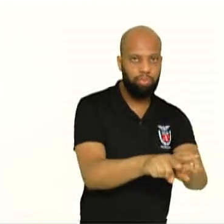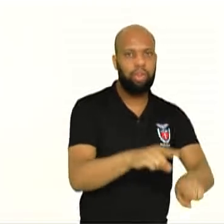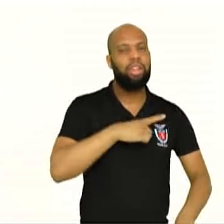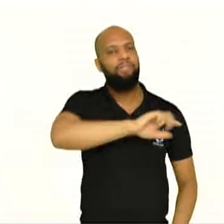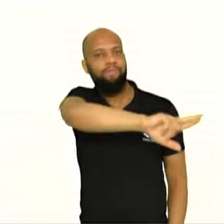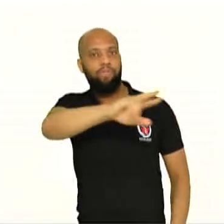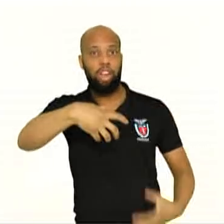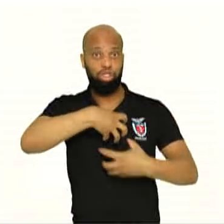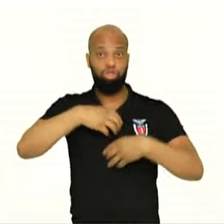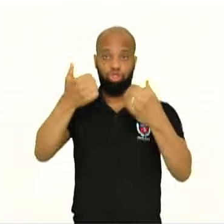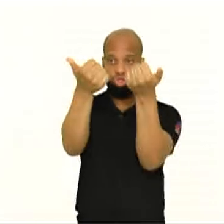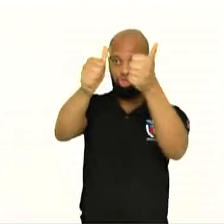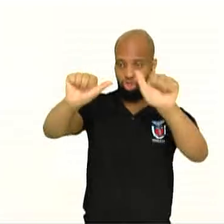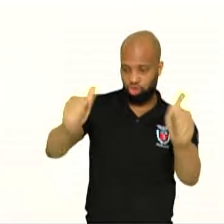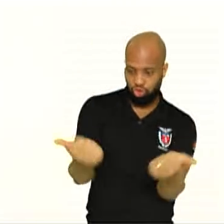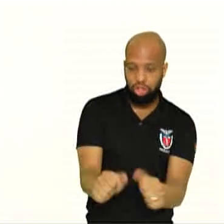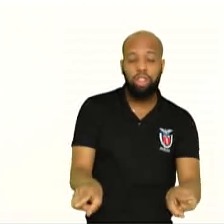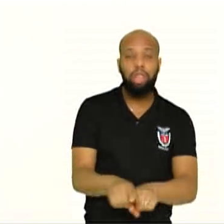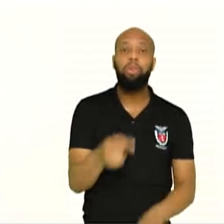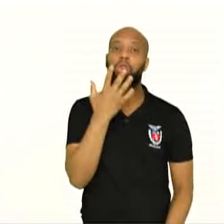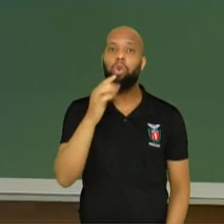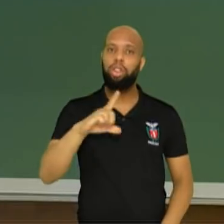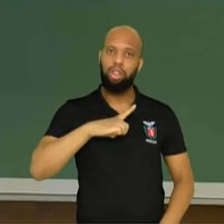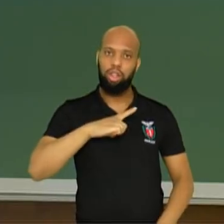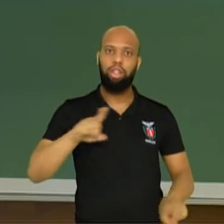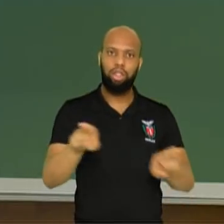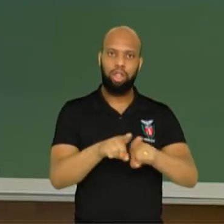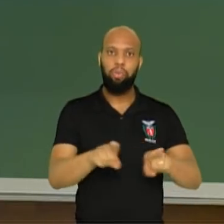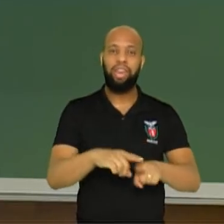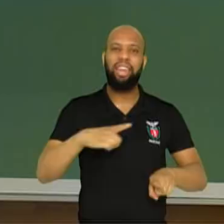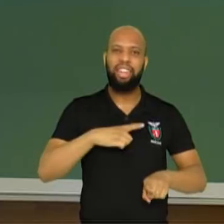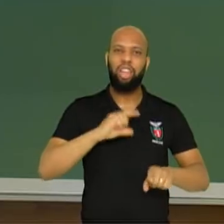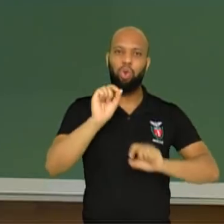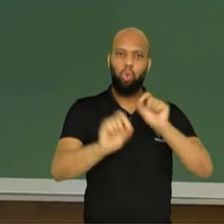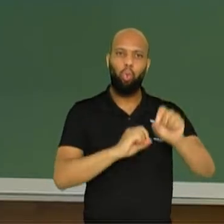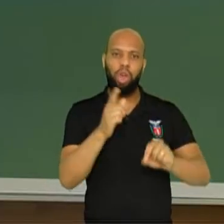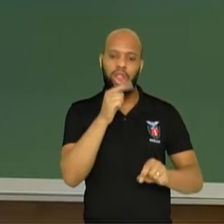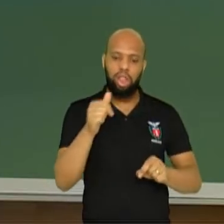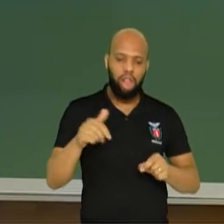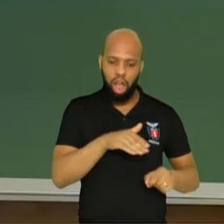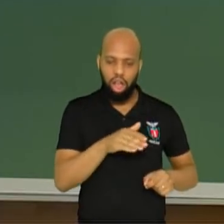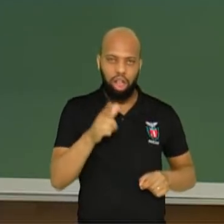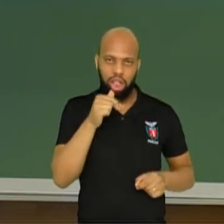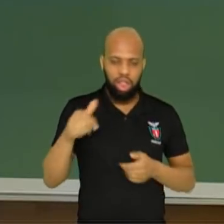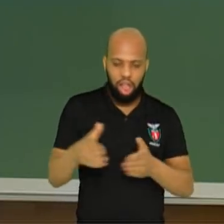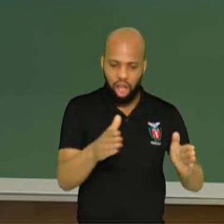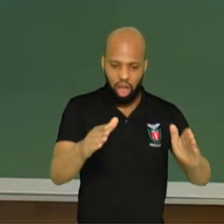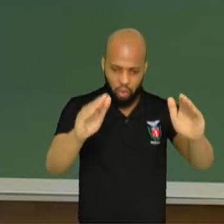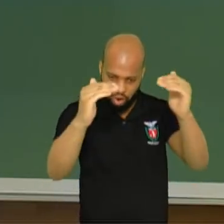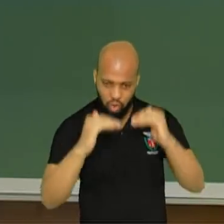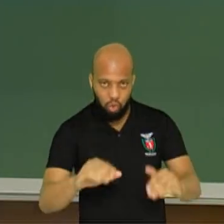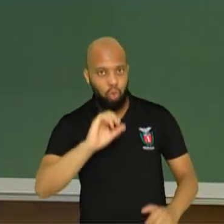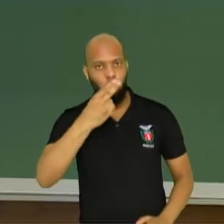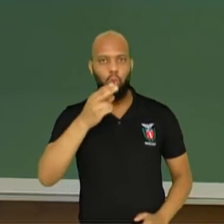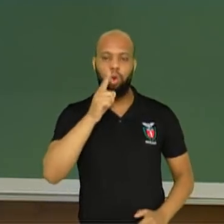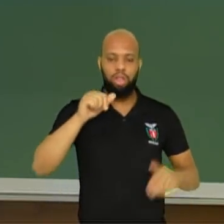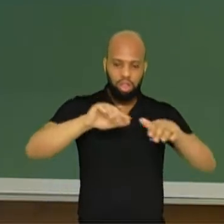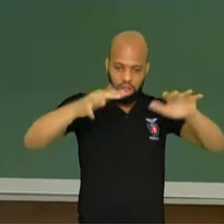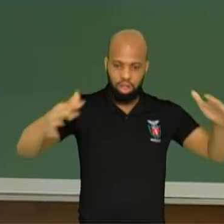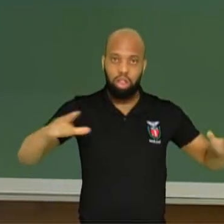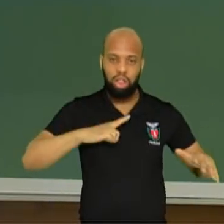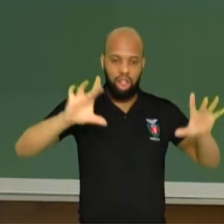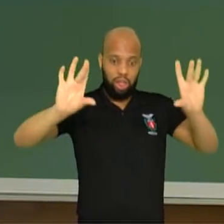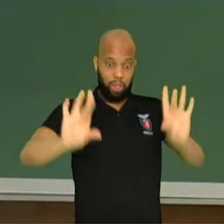Então, esses animais eles vão estar lá no fundo do oceano ou no fundo do lago, presos. E aqui embaixo ó, tem uma hashtag